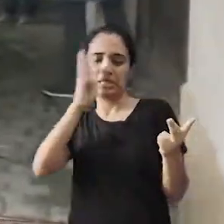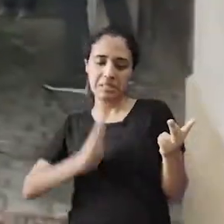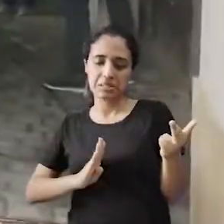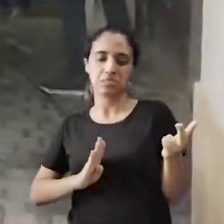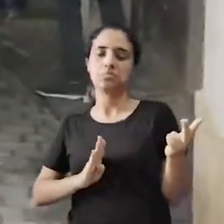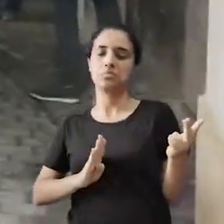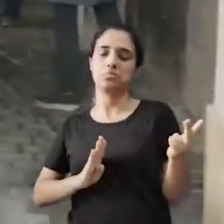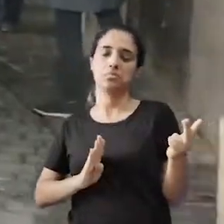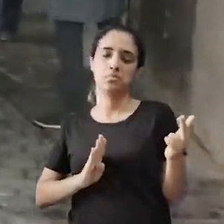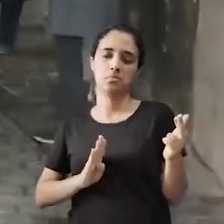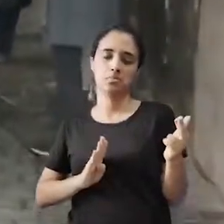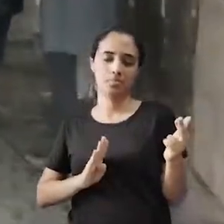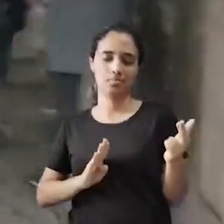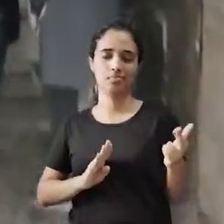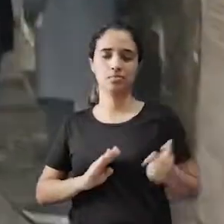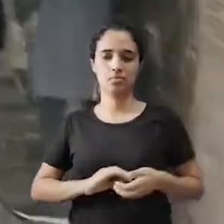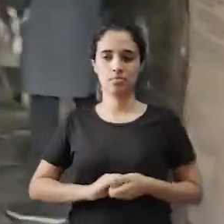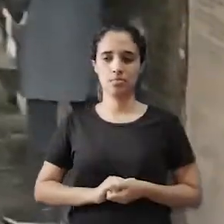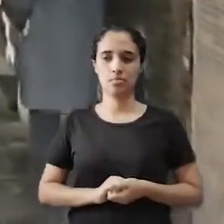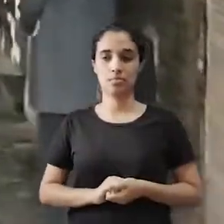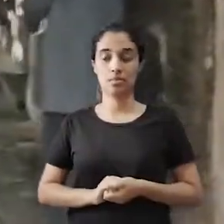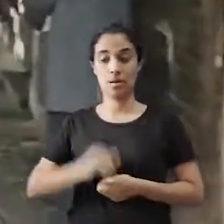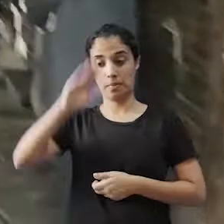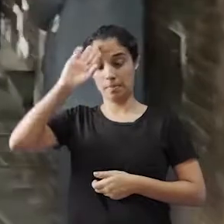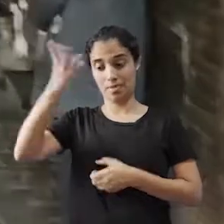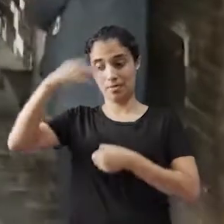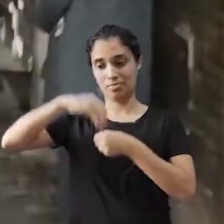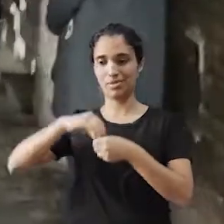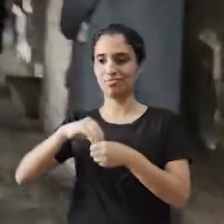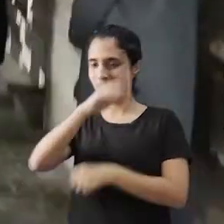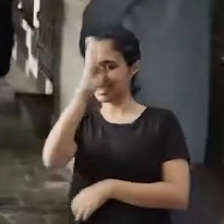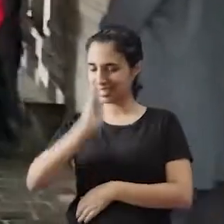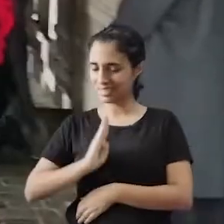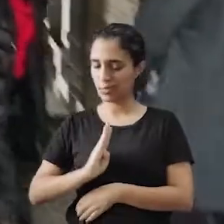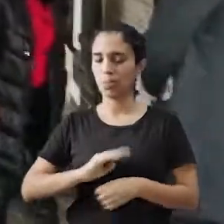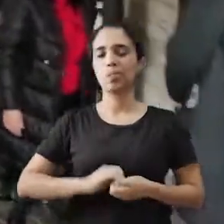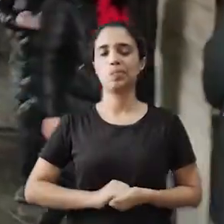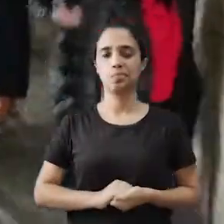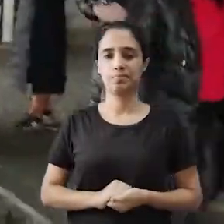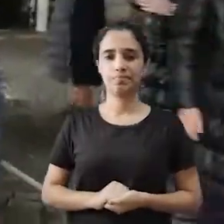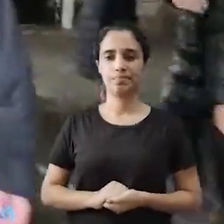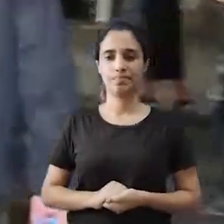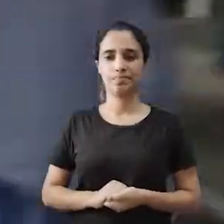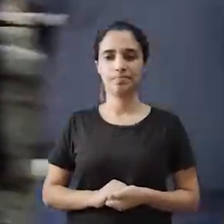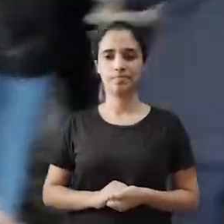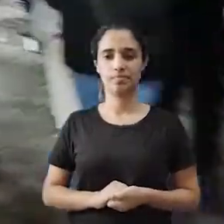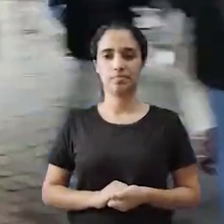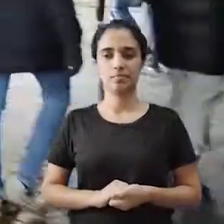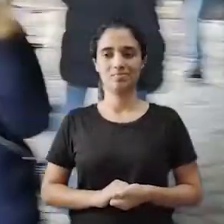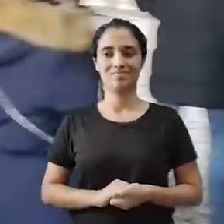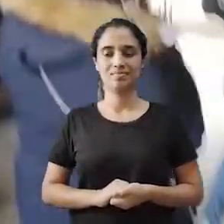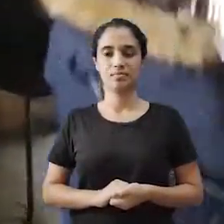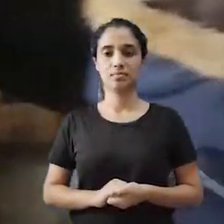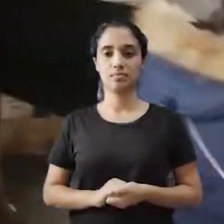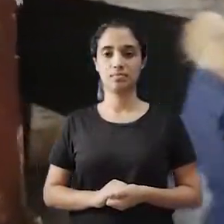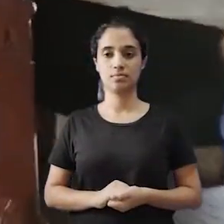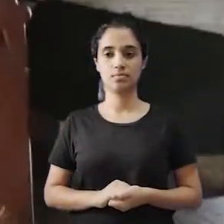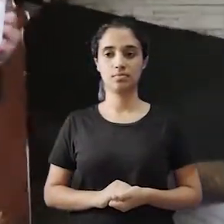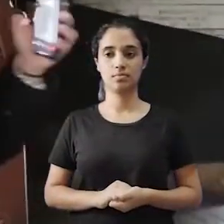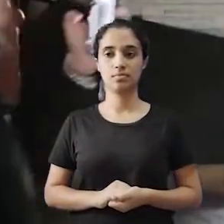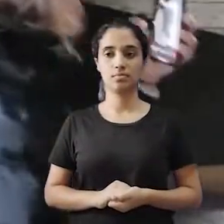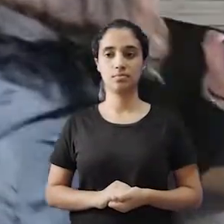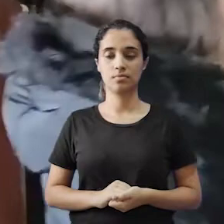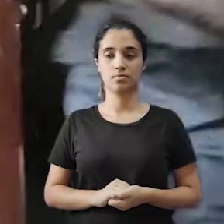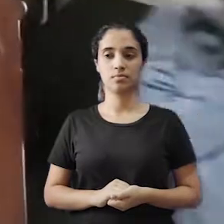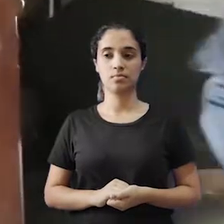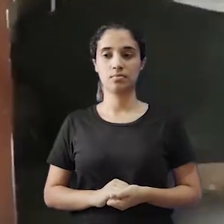a religião que foi fundada, uma das principais aí no Brasil. E eles têm